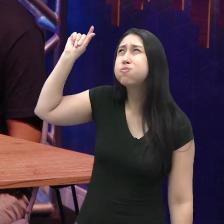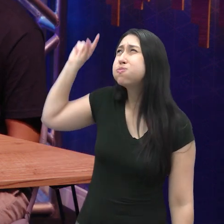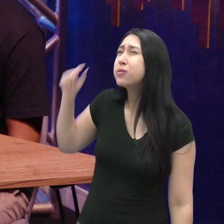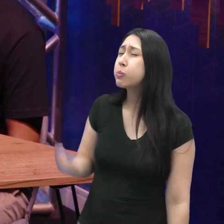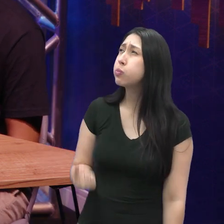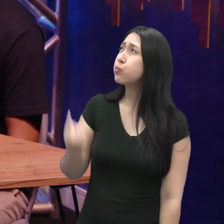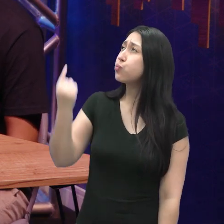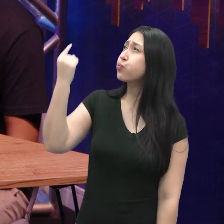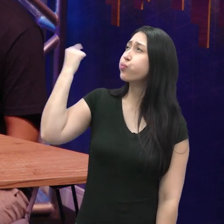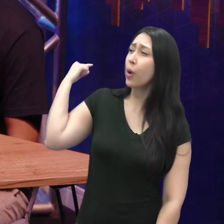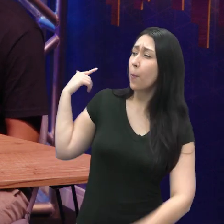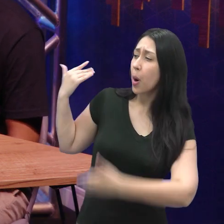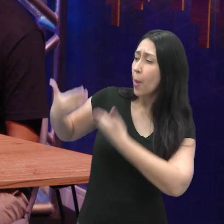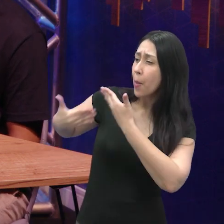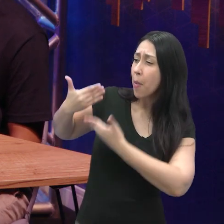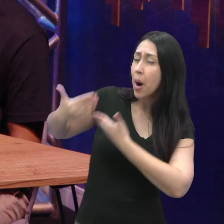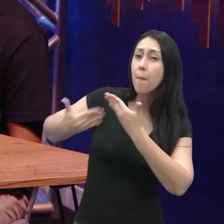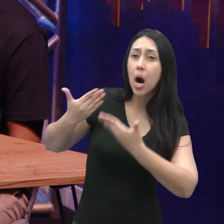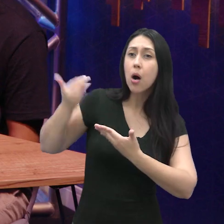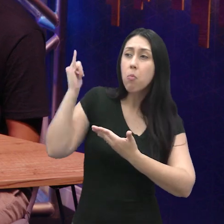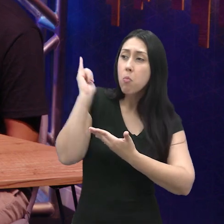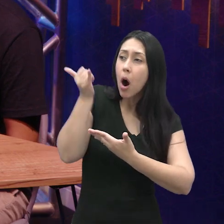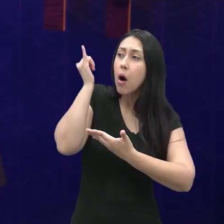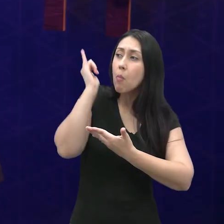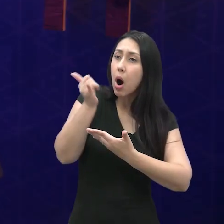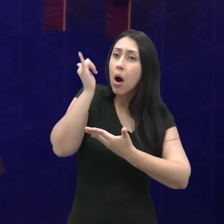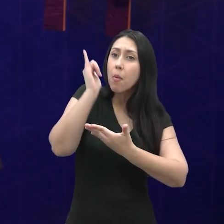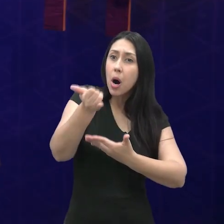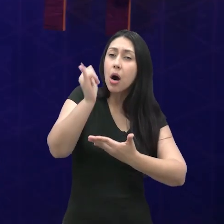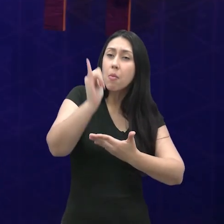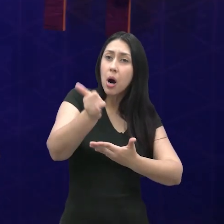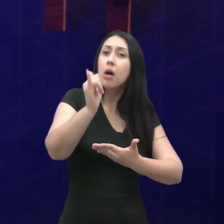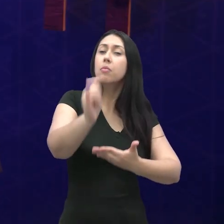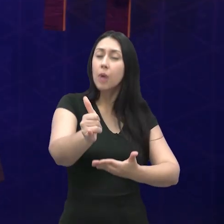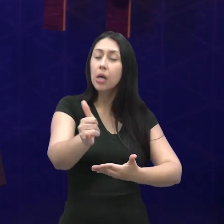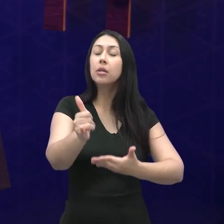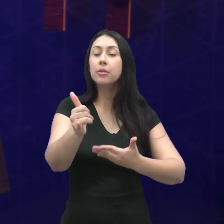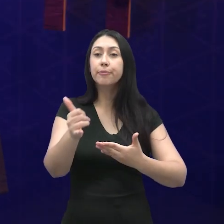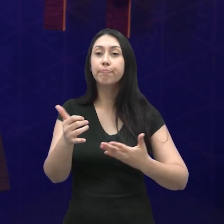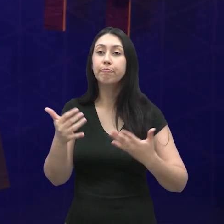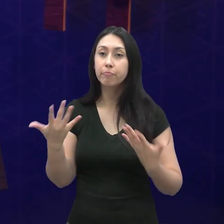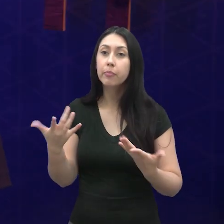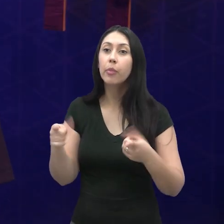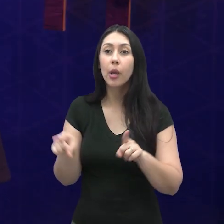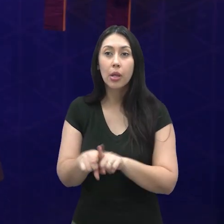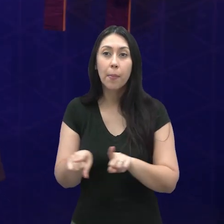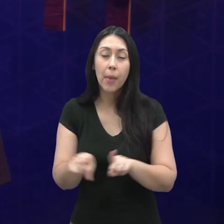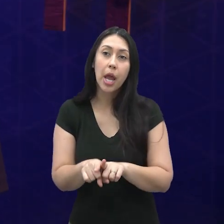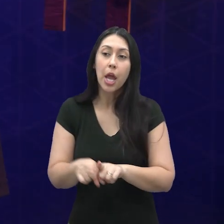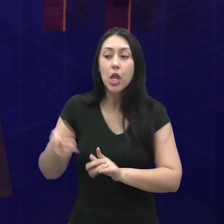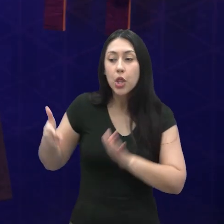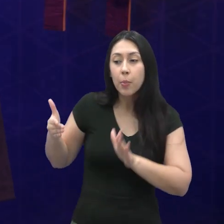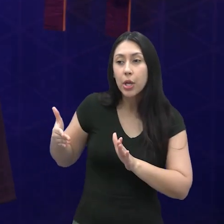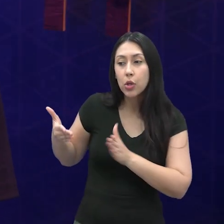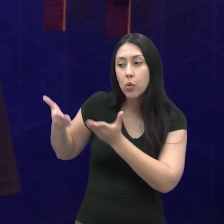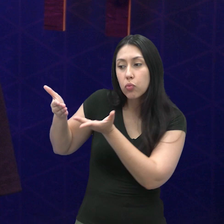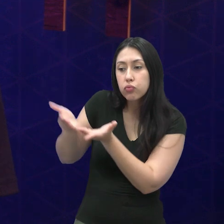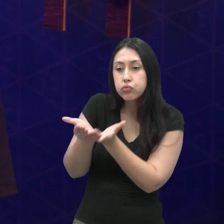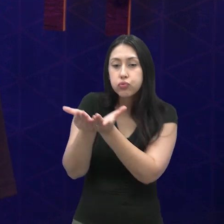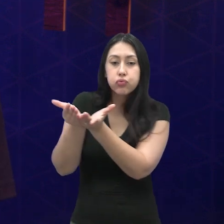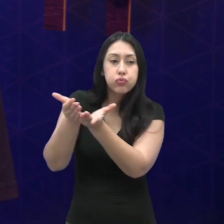que depois foi revivido, né? Na Idade Média e tudo mais, na época das expedições